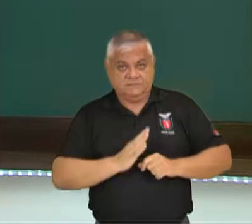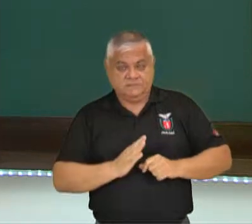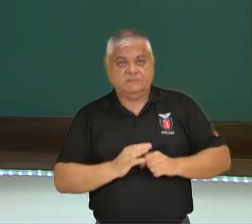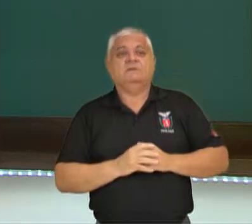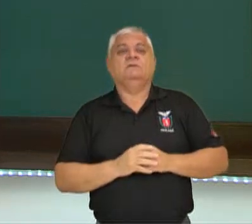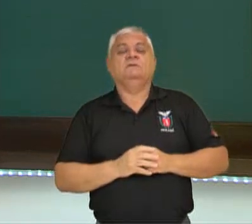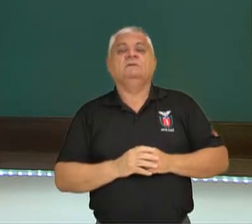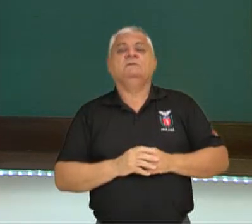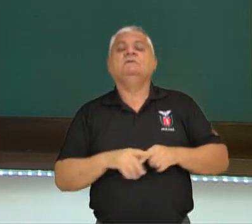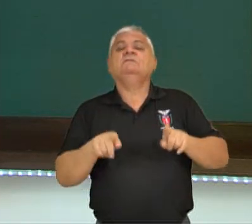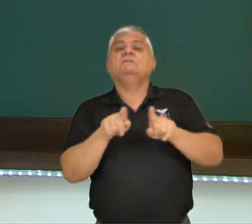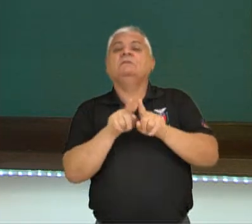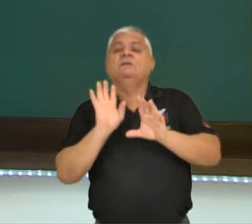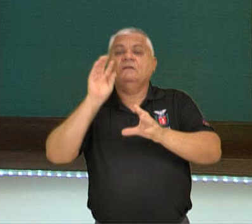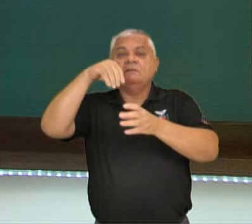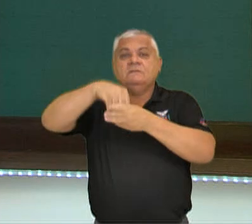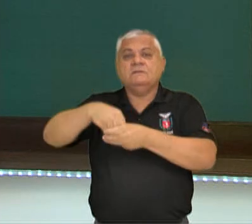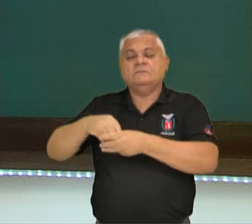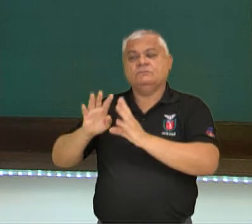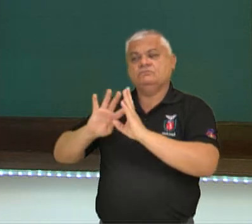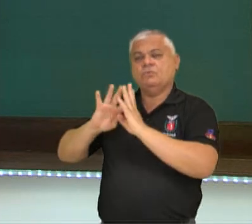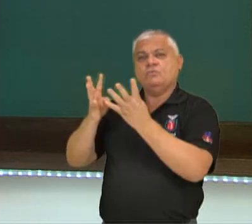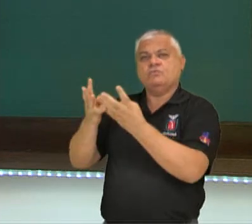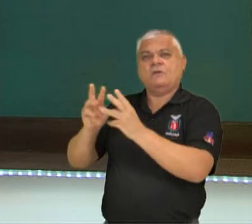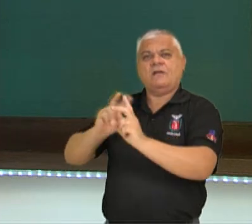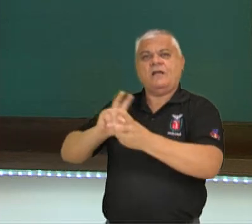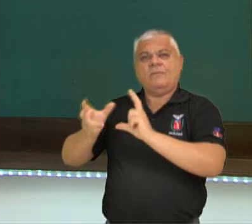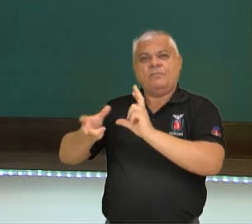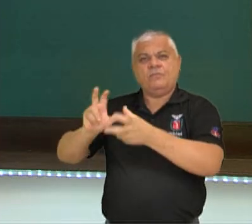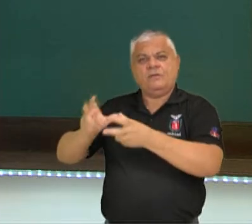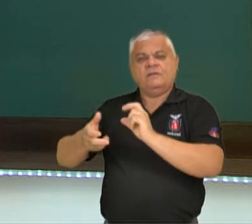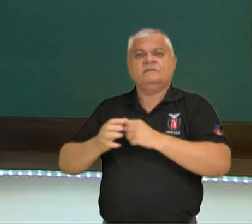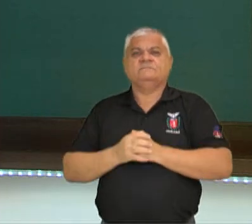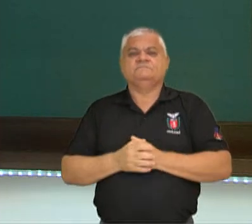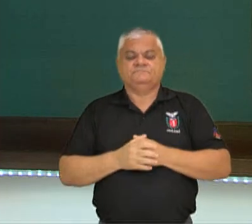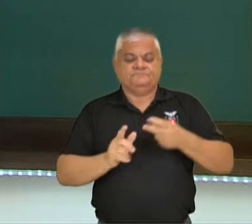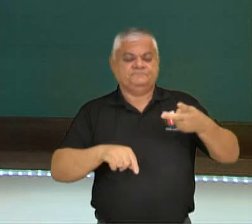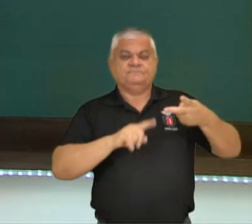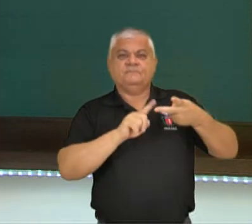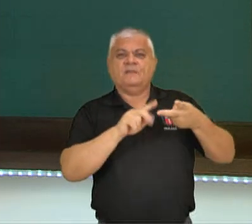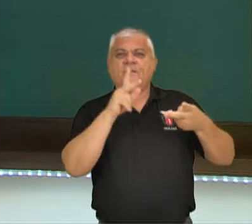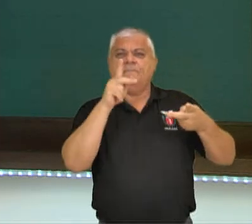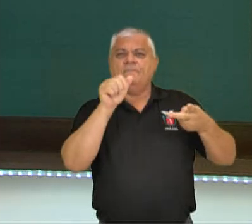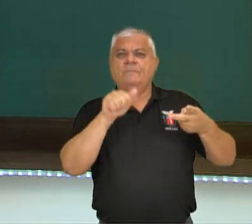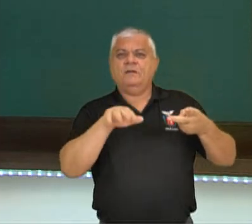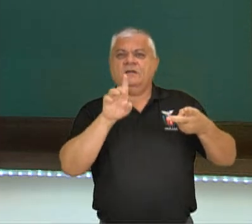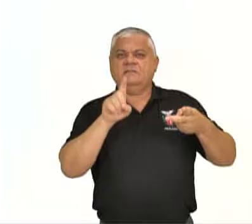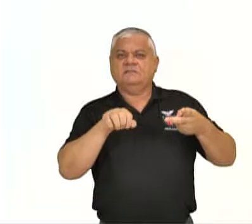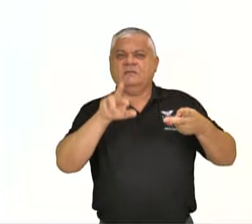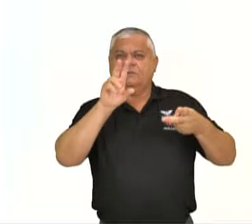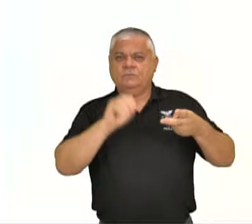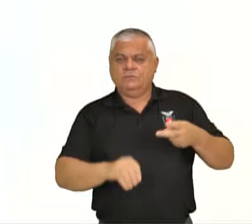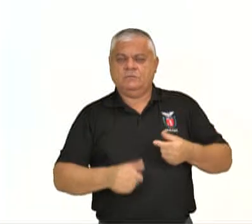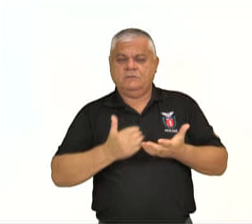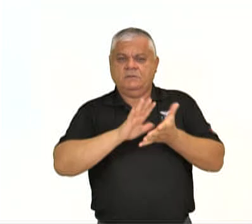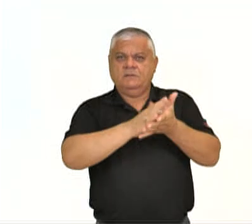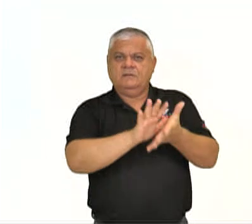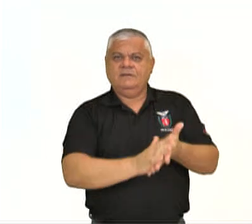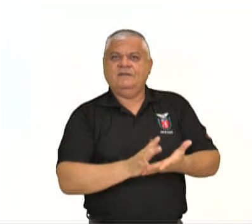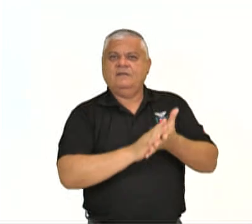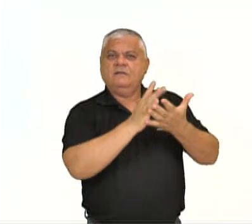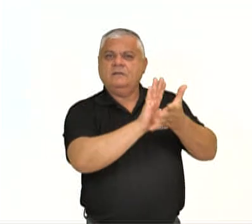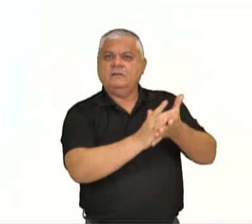brasileiros e foi incorporado à roda de capoeira. Daí nós vimos também o pandeiro, né? A batida no pandeiro